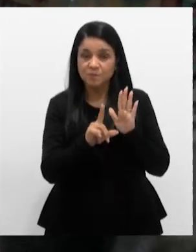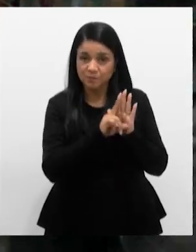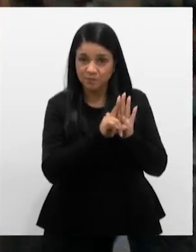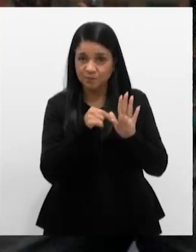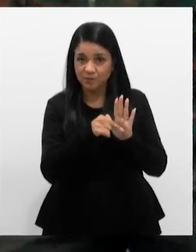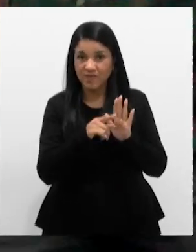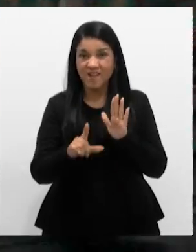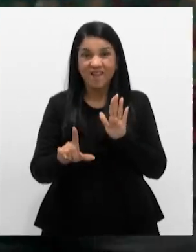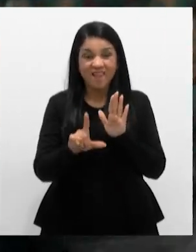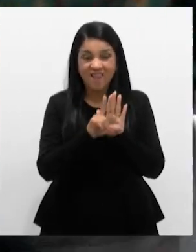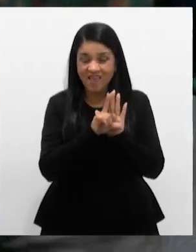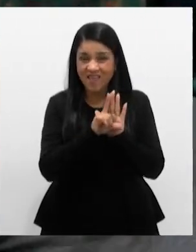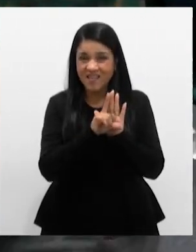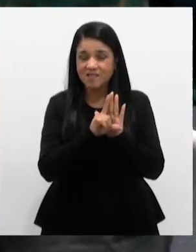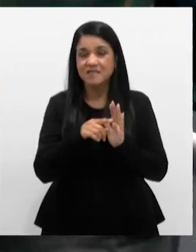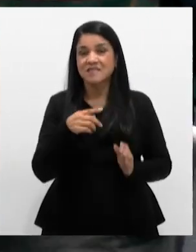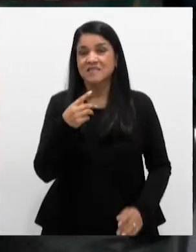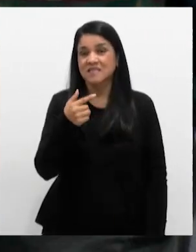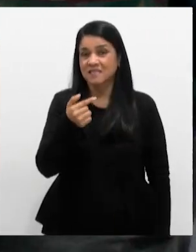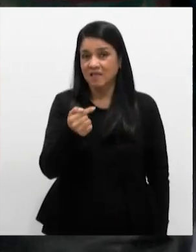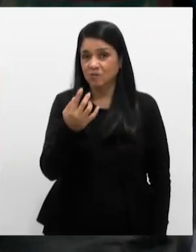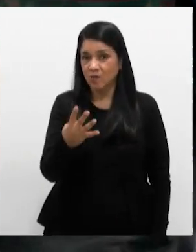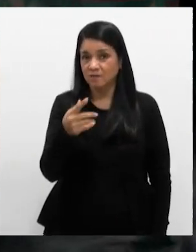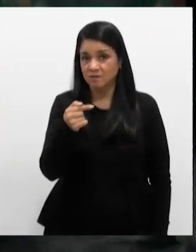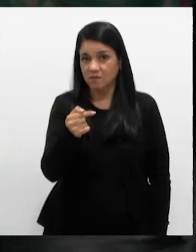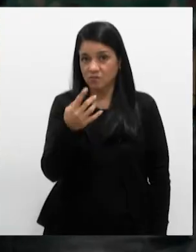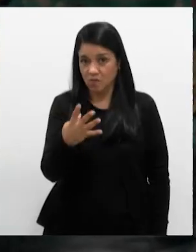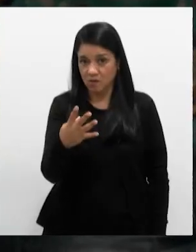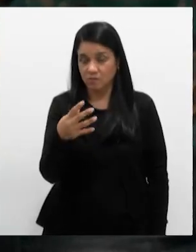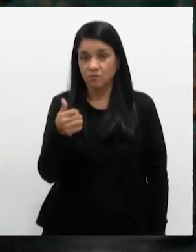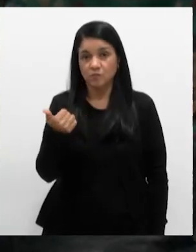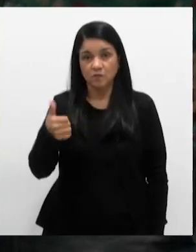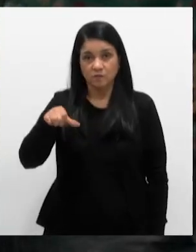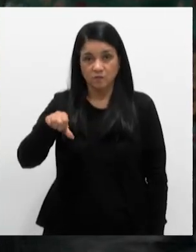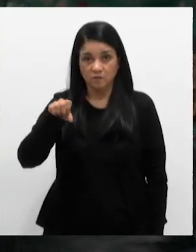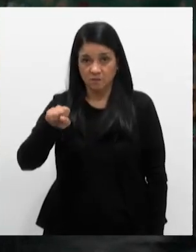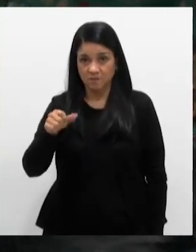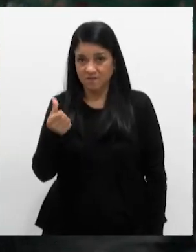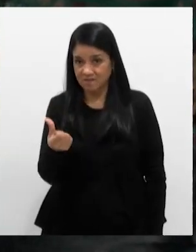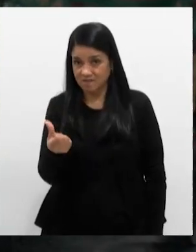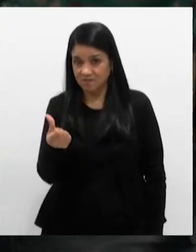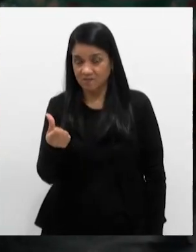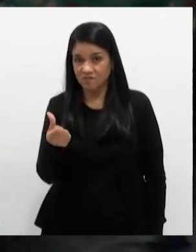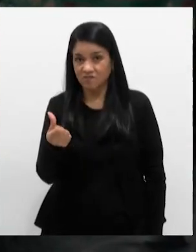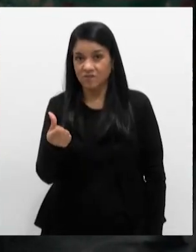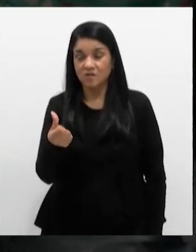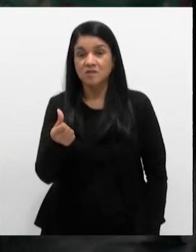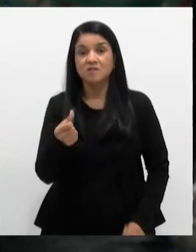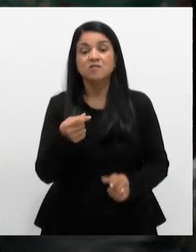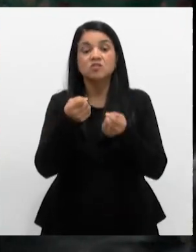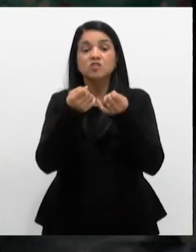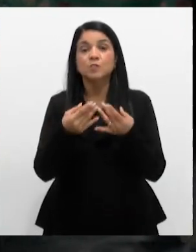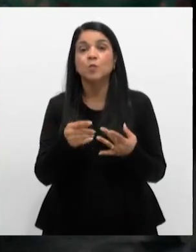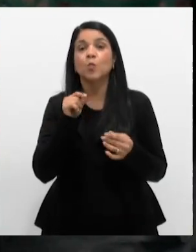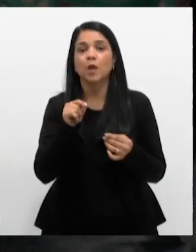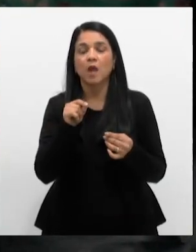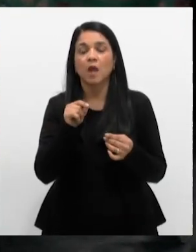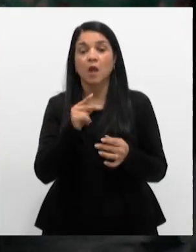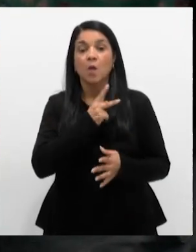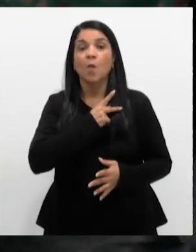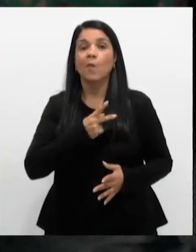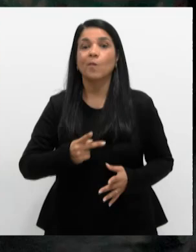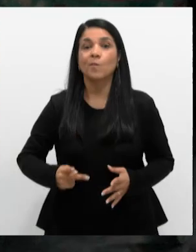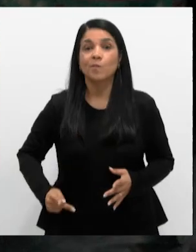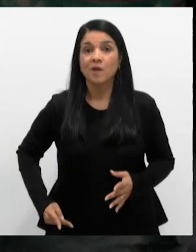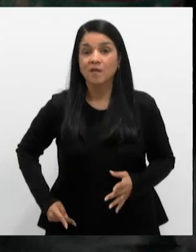Lei 7474 de 86, que é prerrogativa única do presidente